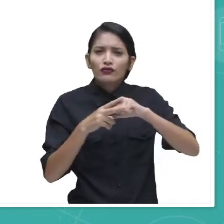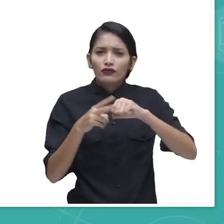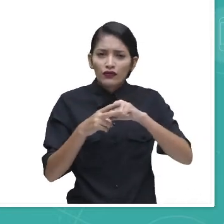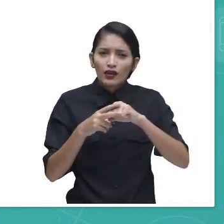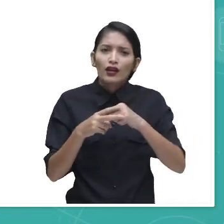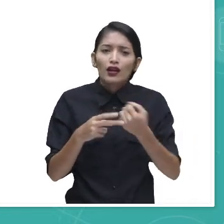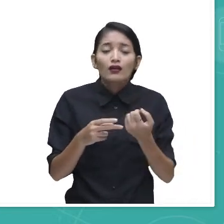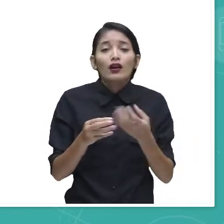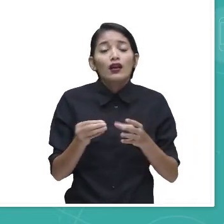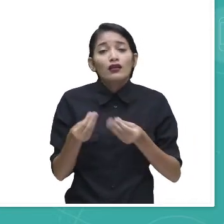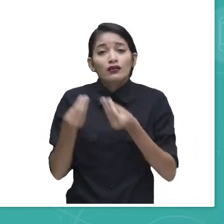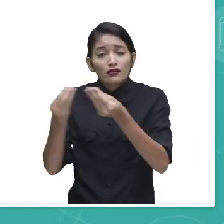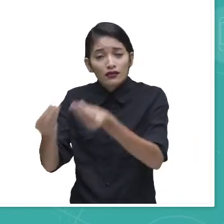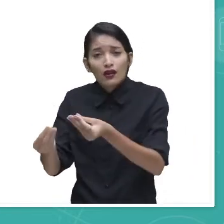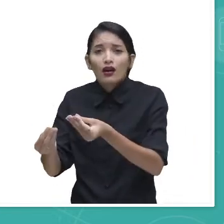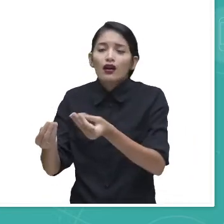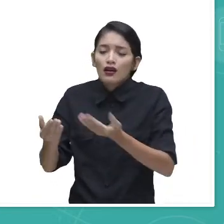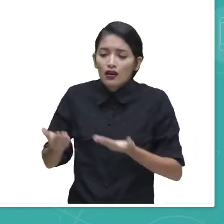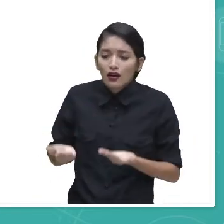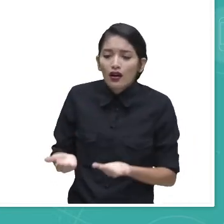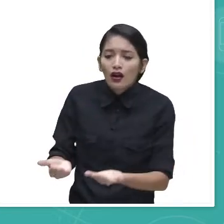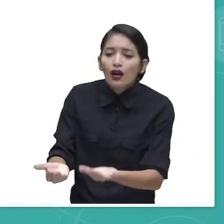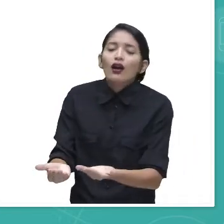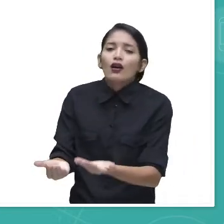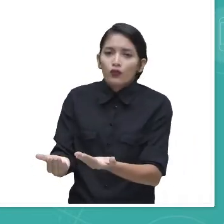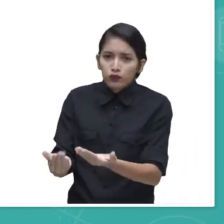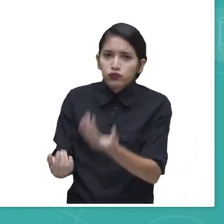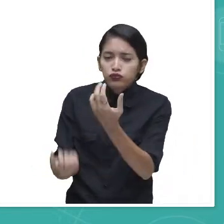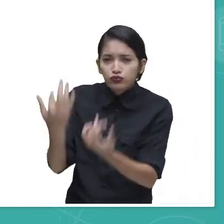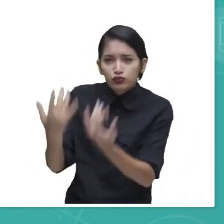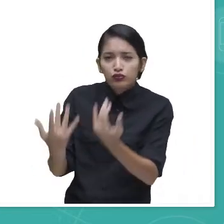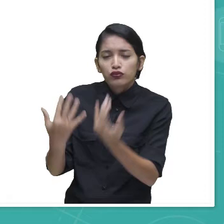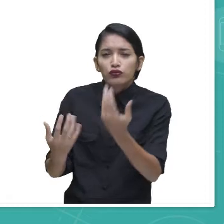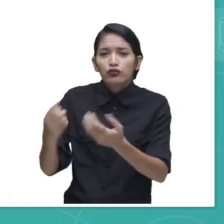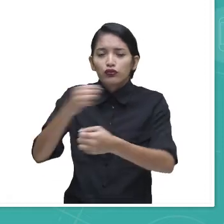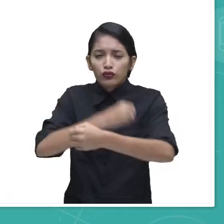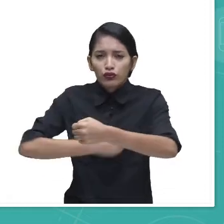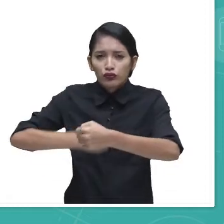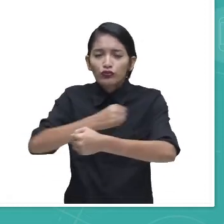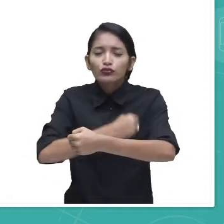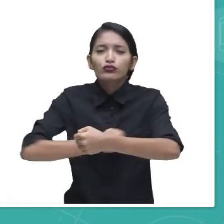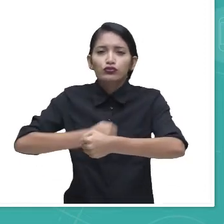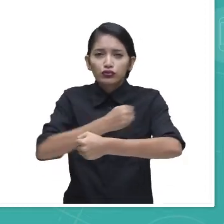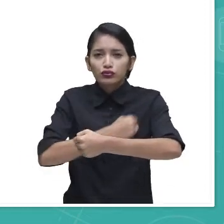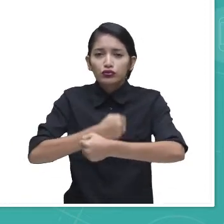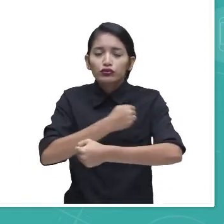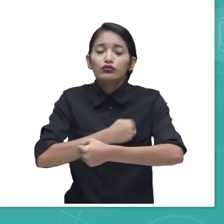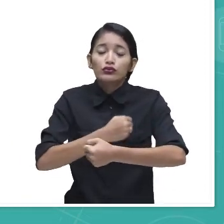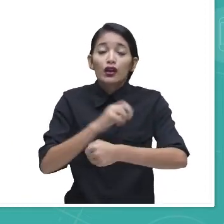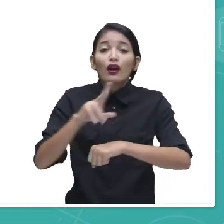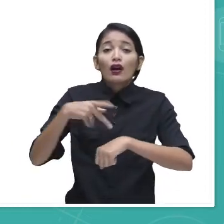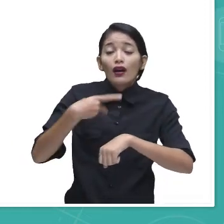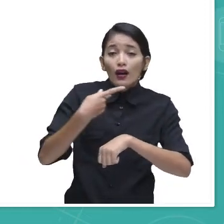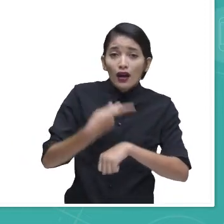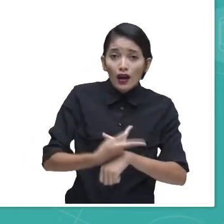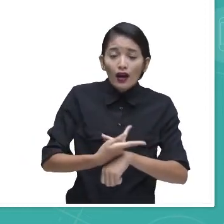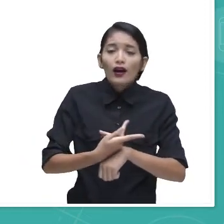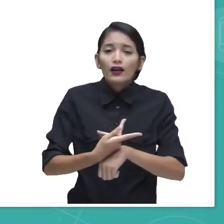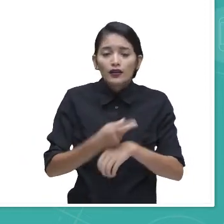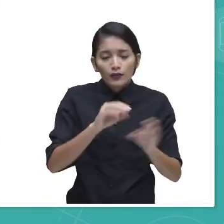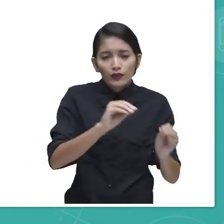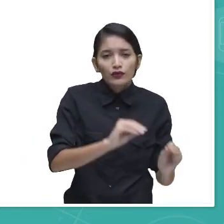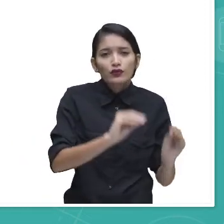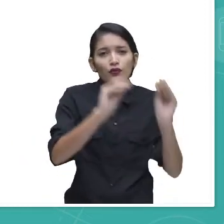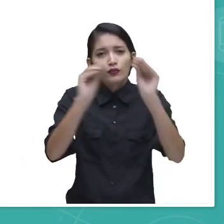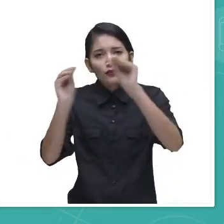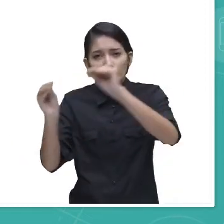Leve os ingredientes ao fogo, mexendo sempre até desgrudar da panela. Em seguida, despeje